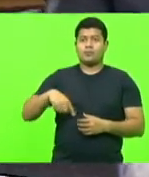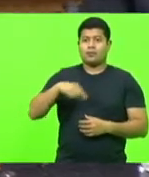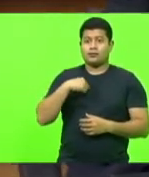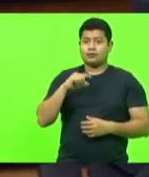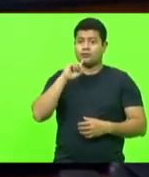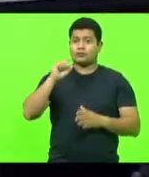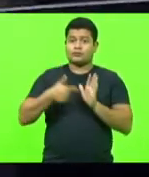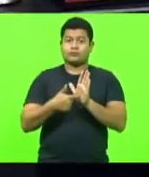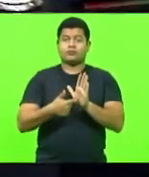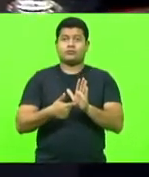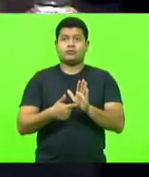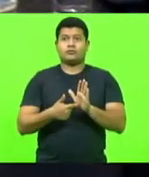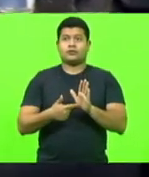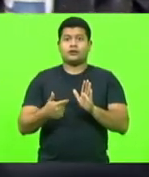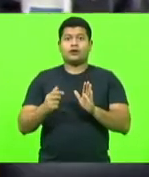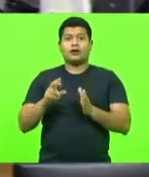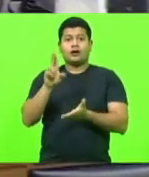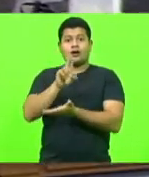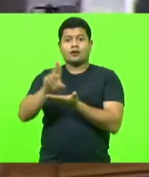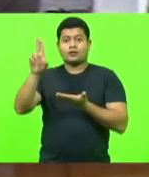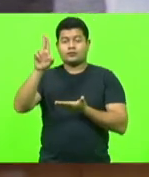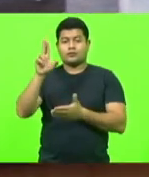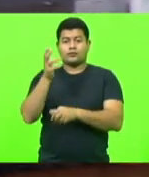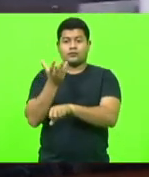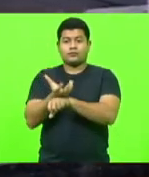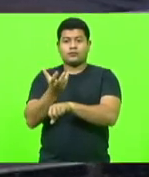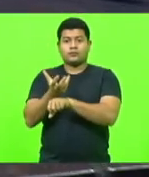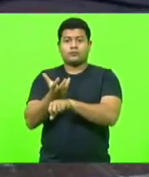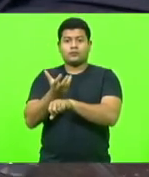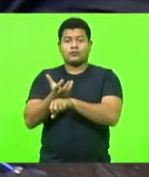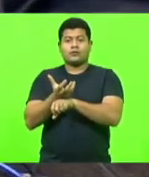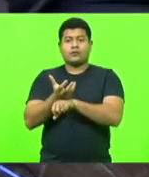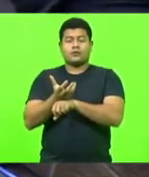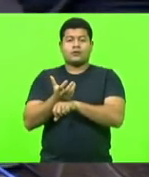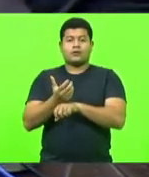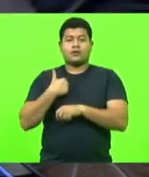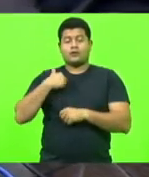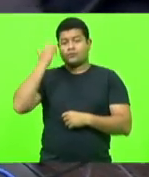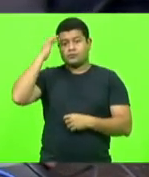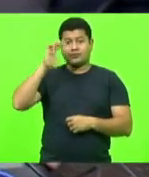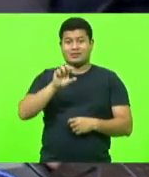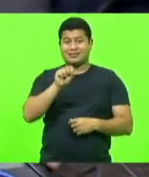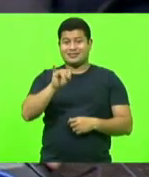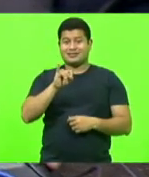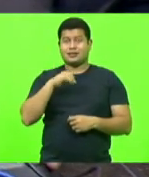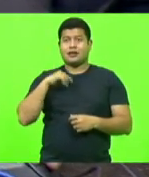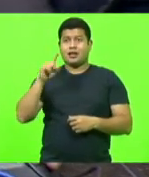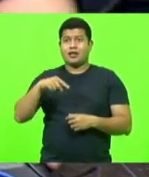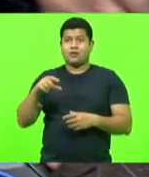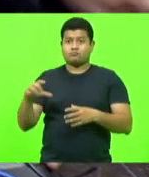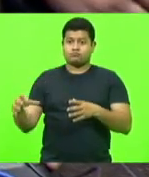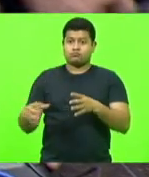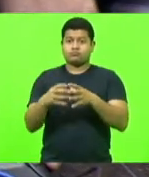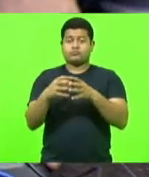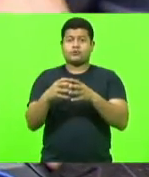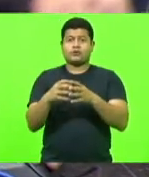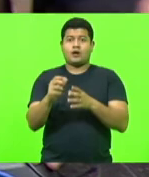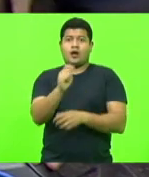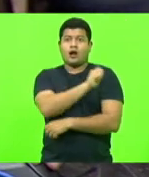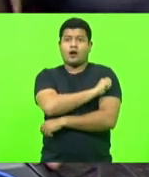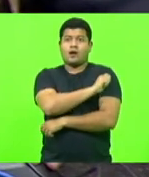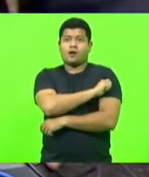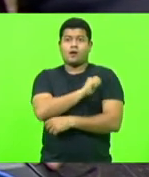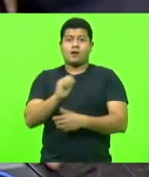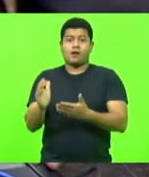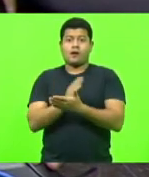que a universidade, o UDESC, comporta em sua, não sei se em grande maioria, mas grande parte dos seus alunos, alunos